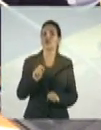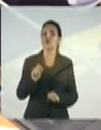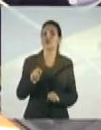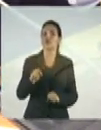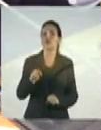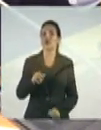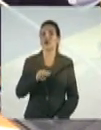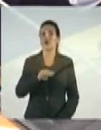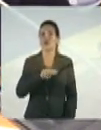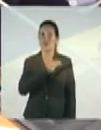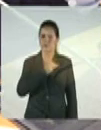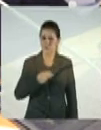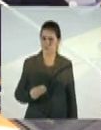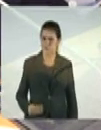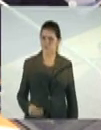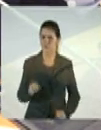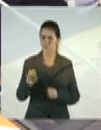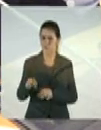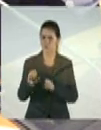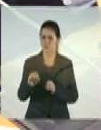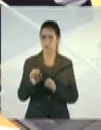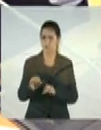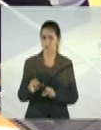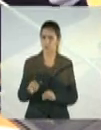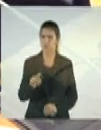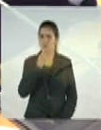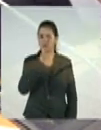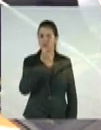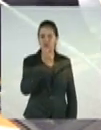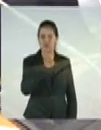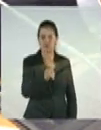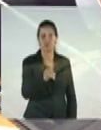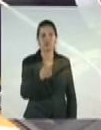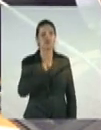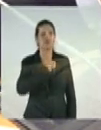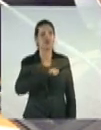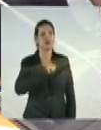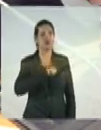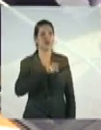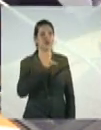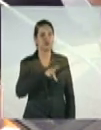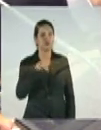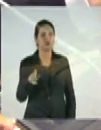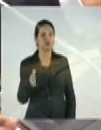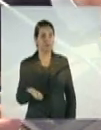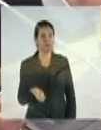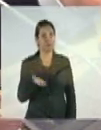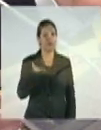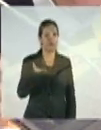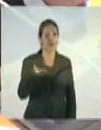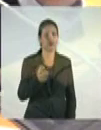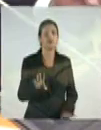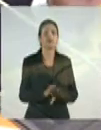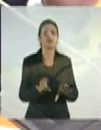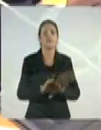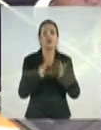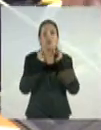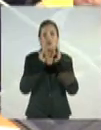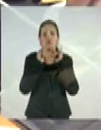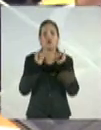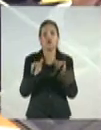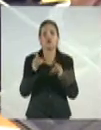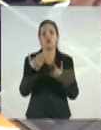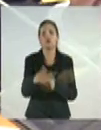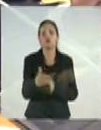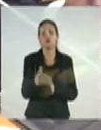do do dos professores e ele anunciou concurso público para 6.000